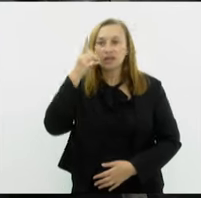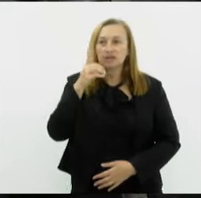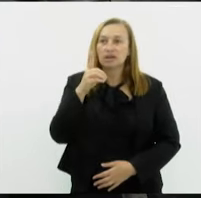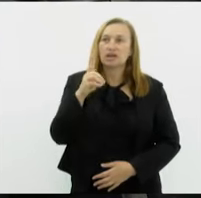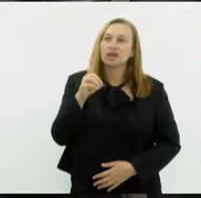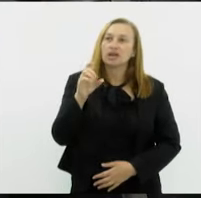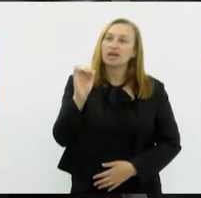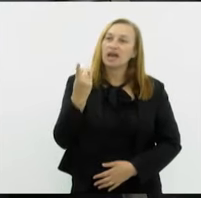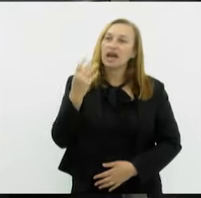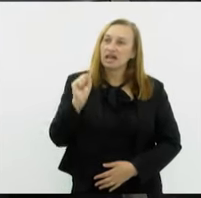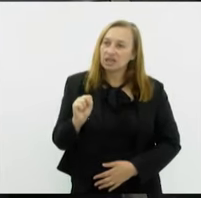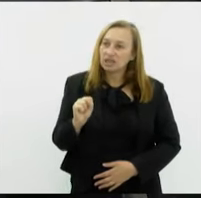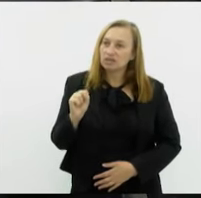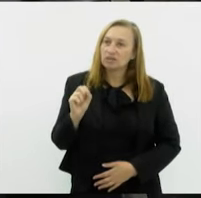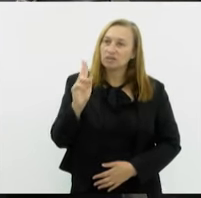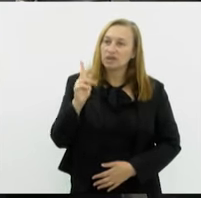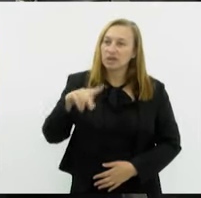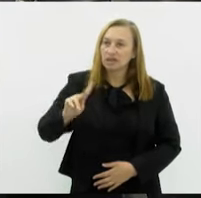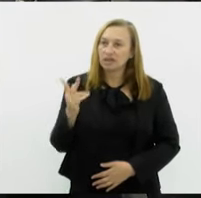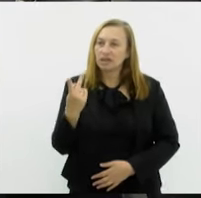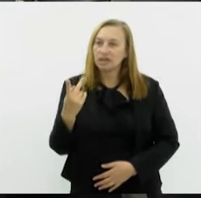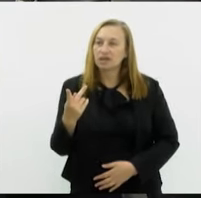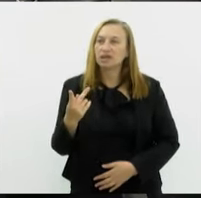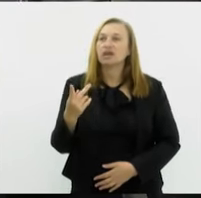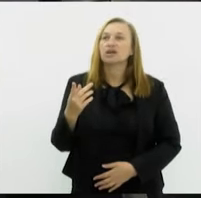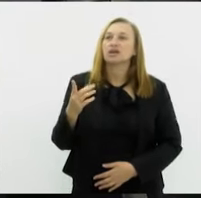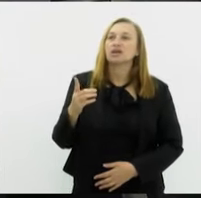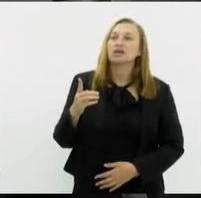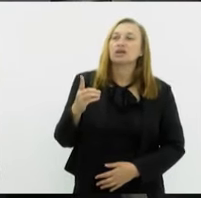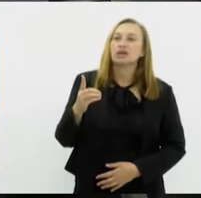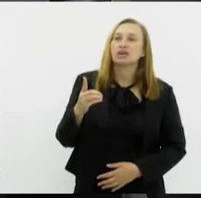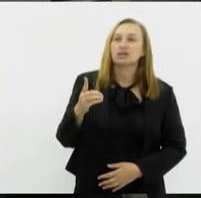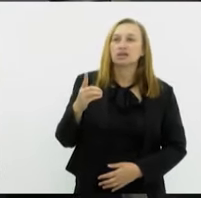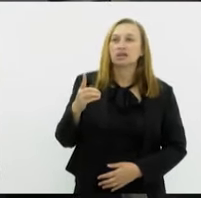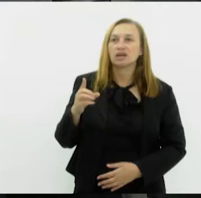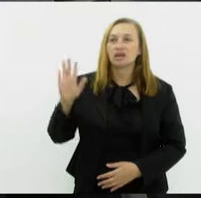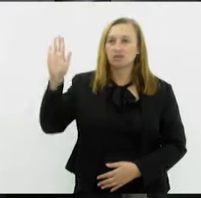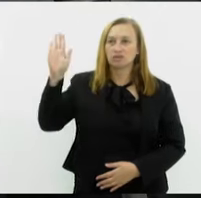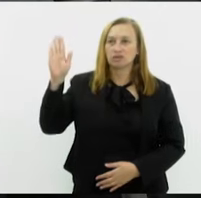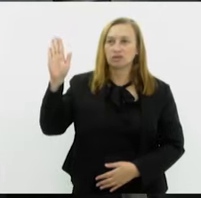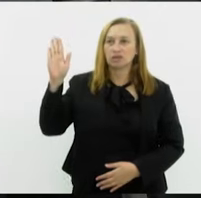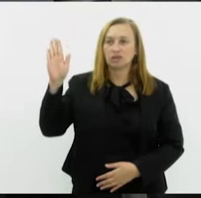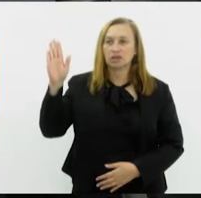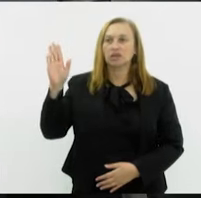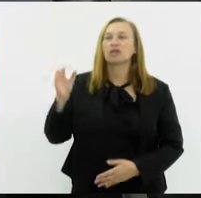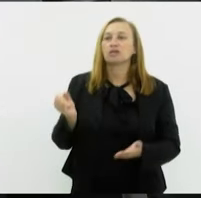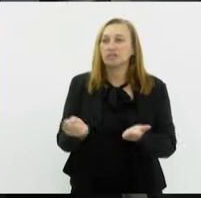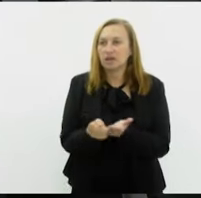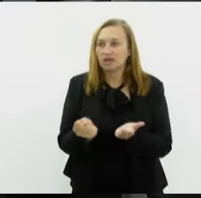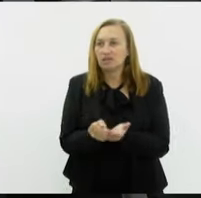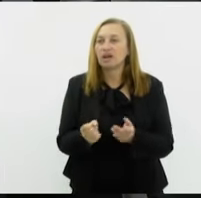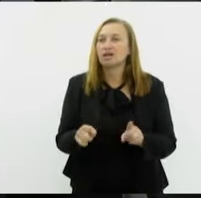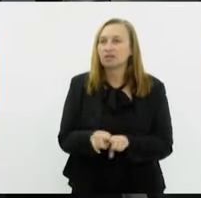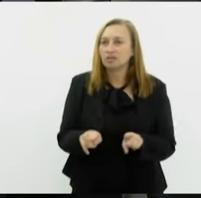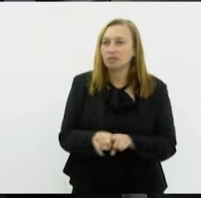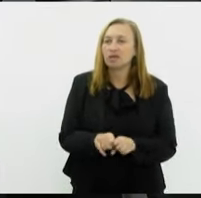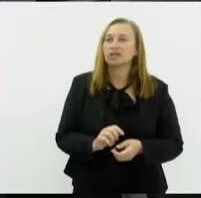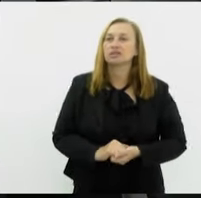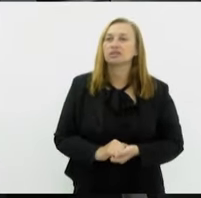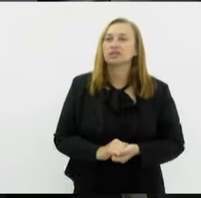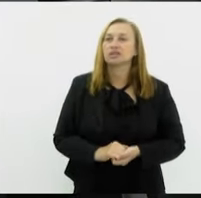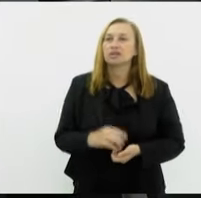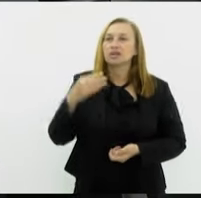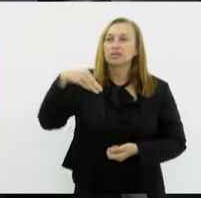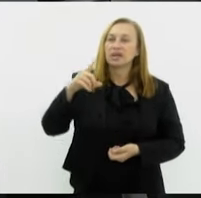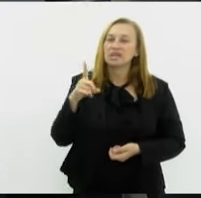deputado Carlos Macedo, Elton Cristo, Wellington José. Aqui, deputado, com a autoria também? Malafaia, por favor, também.